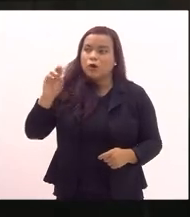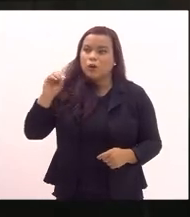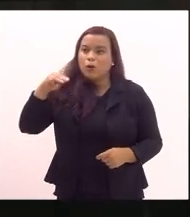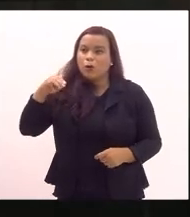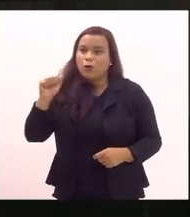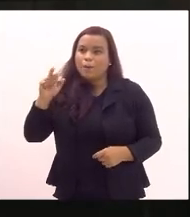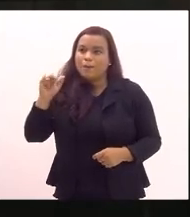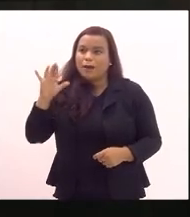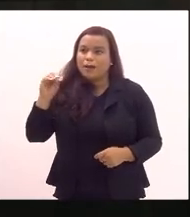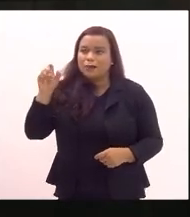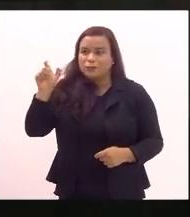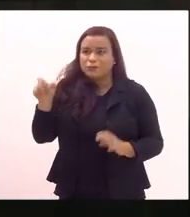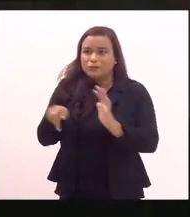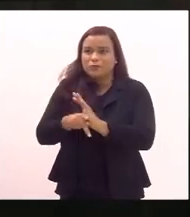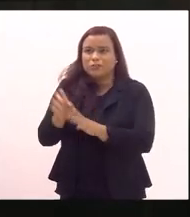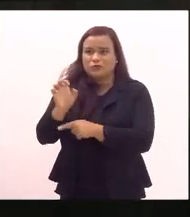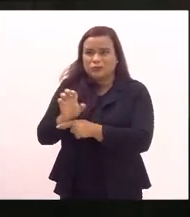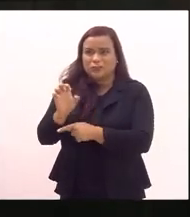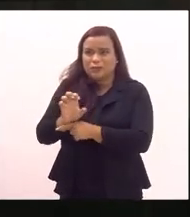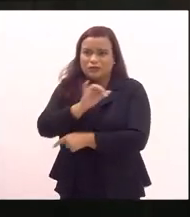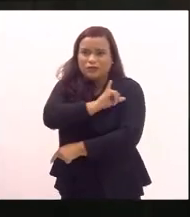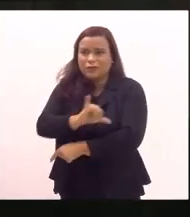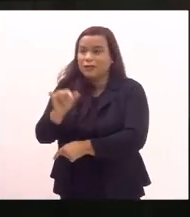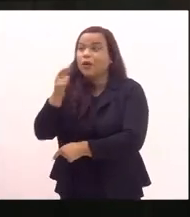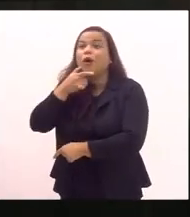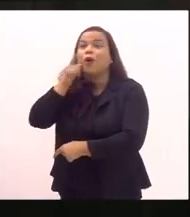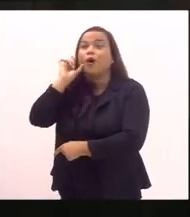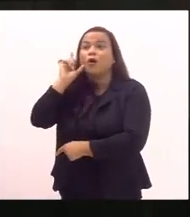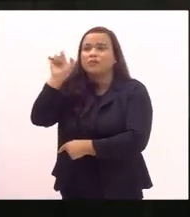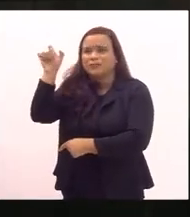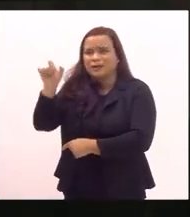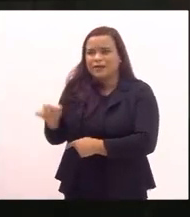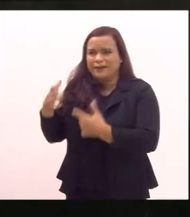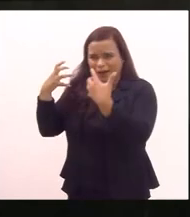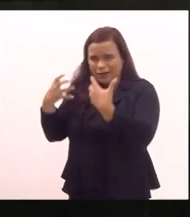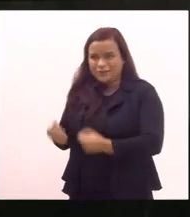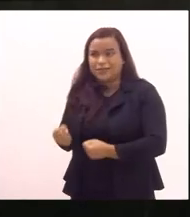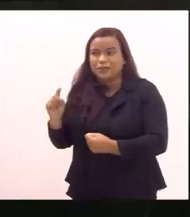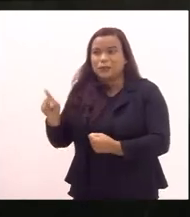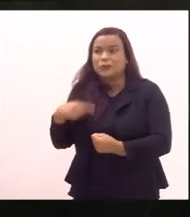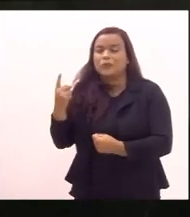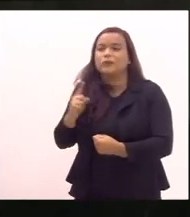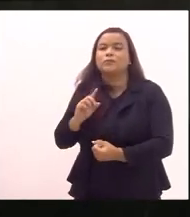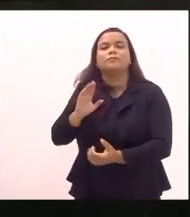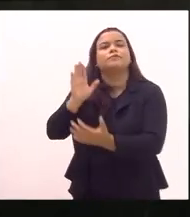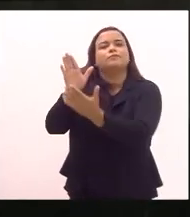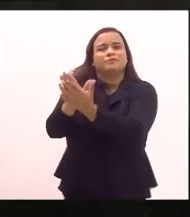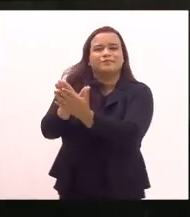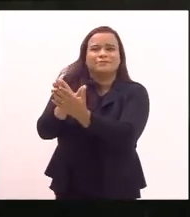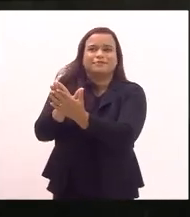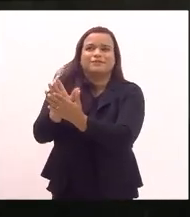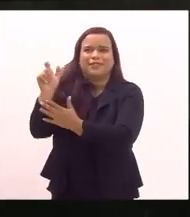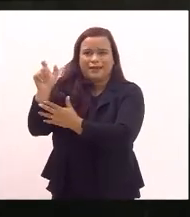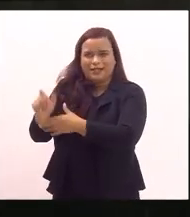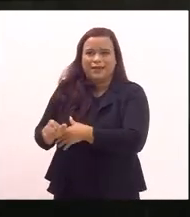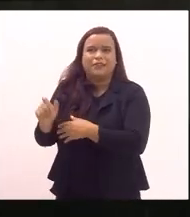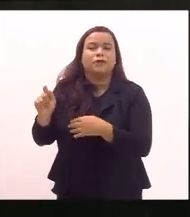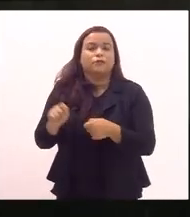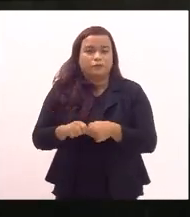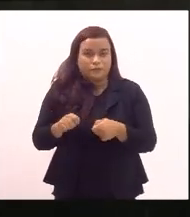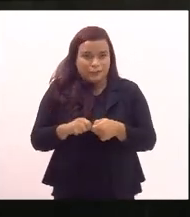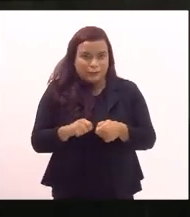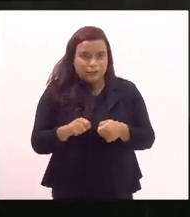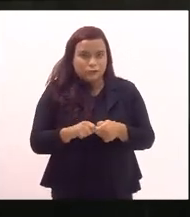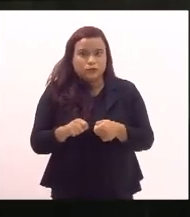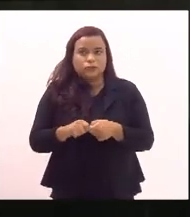Estado do Rio de Janeiro à qual ontem abriu as portas para a gente fazer uma para gente não né para ele